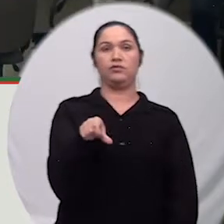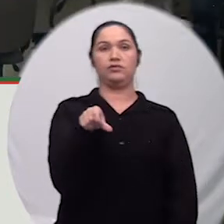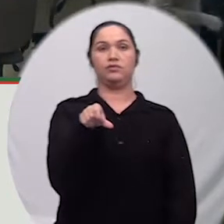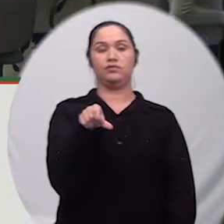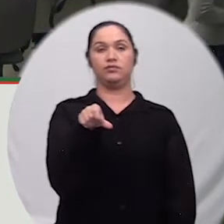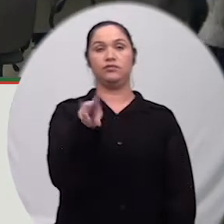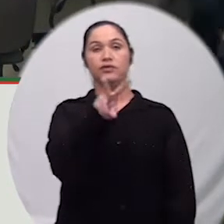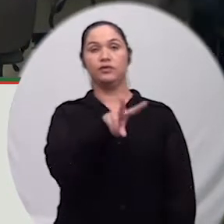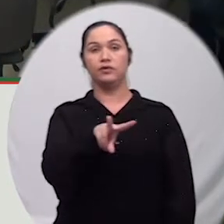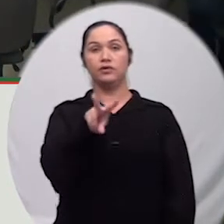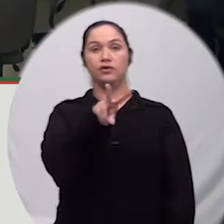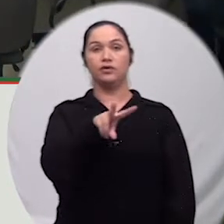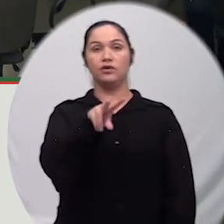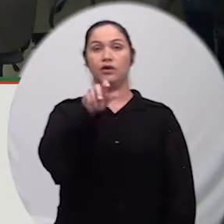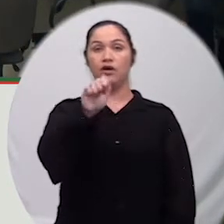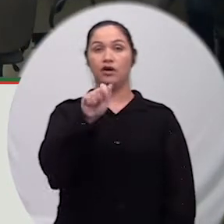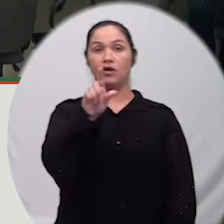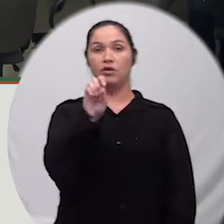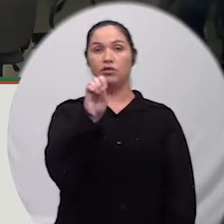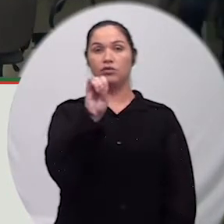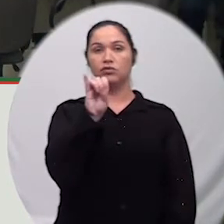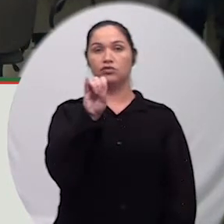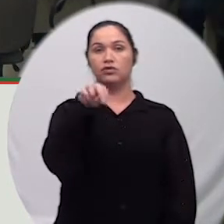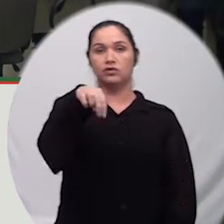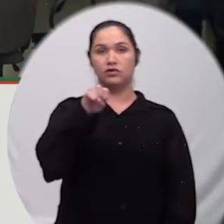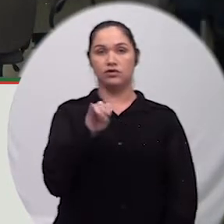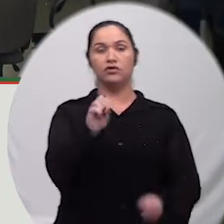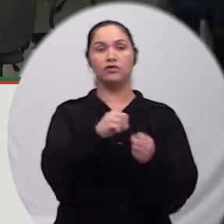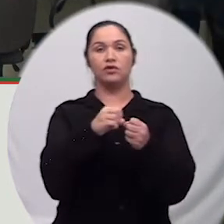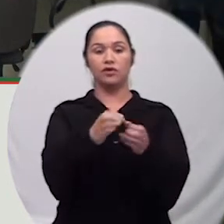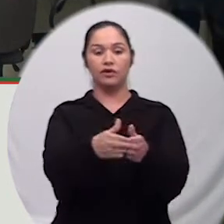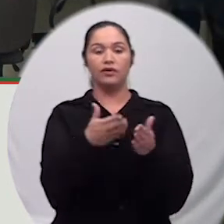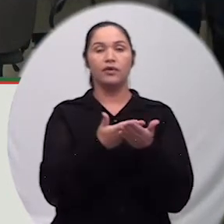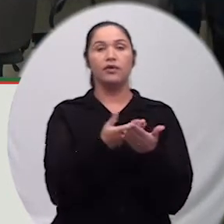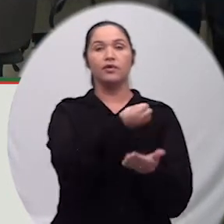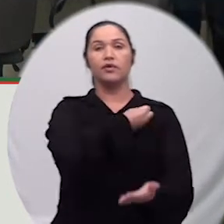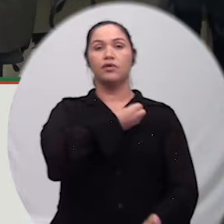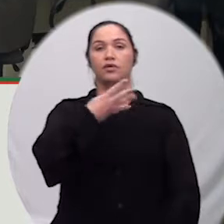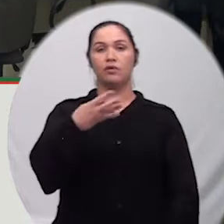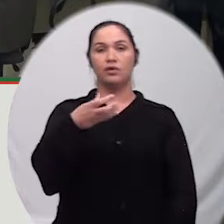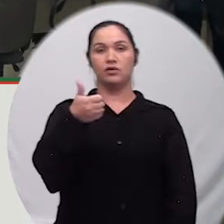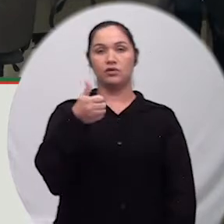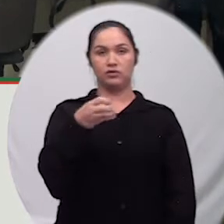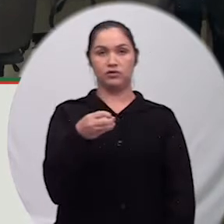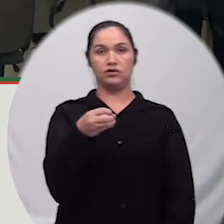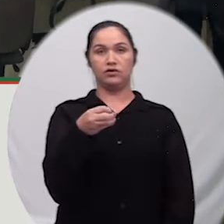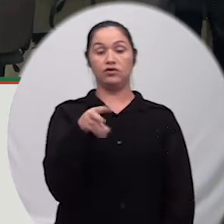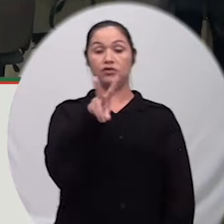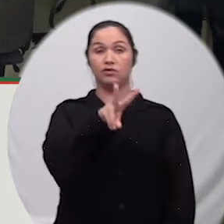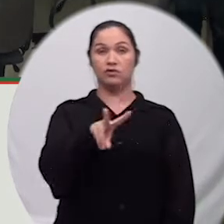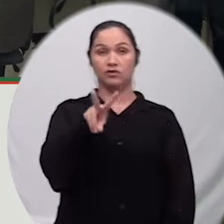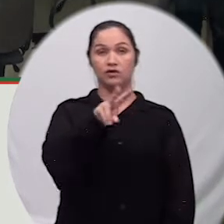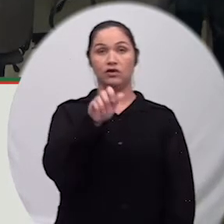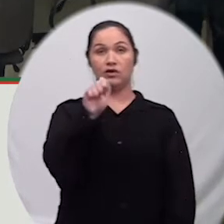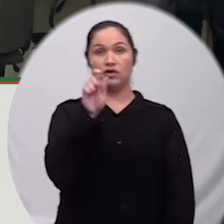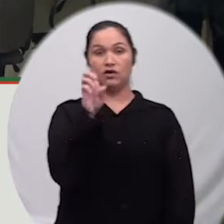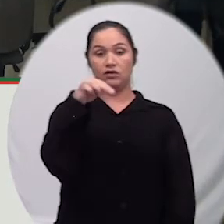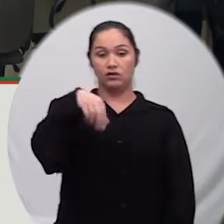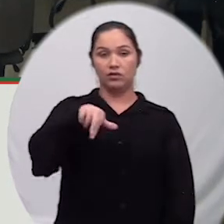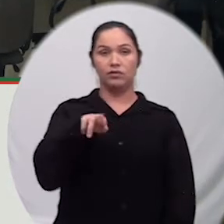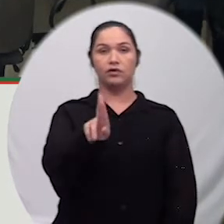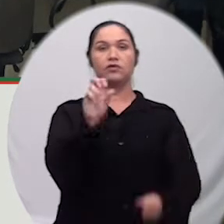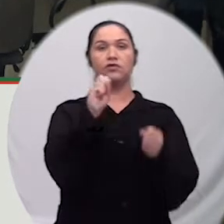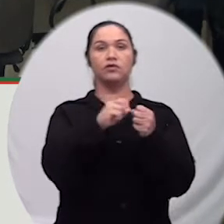409/18, de autoria do vereador Aldinei Potelec. Requerimento número 410/18, de autoria do vereador Ademir José